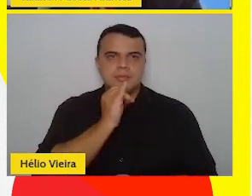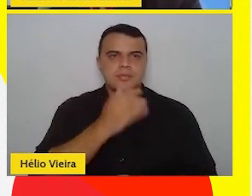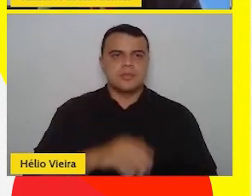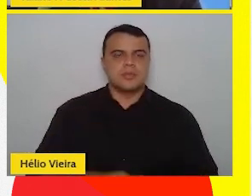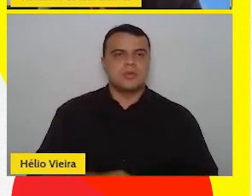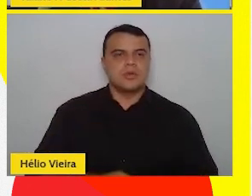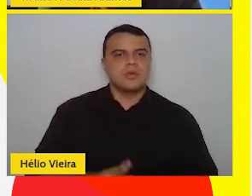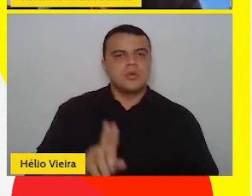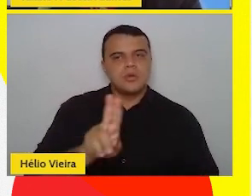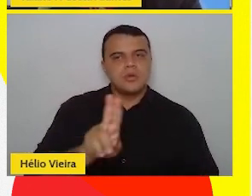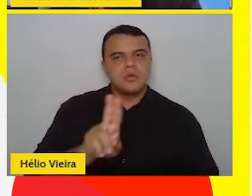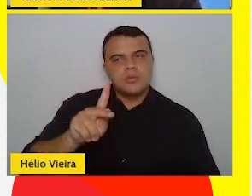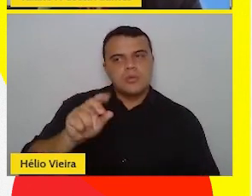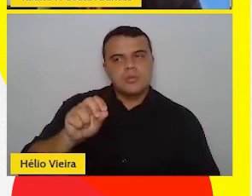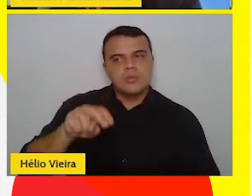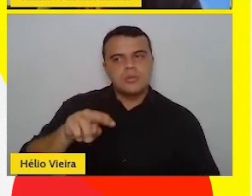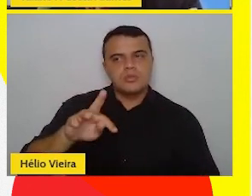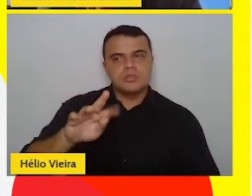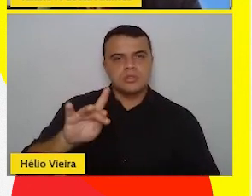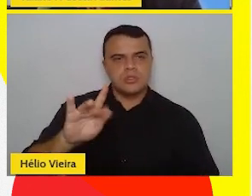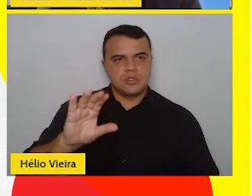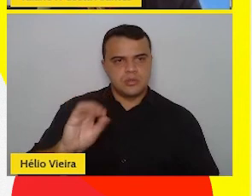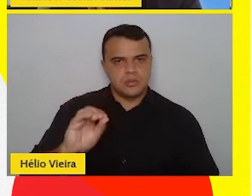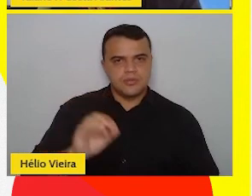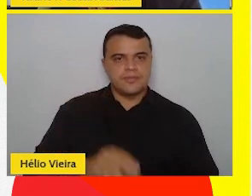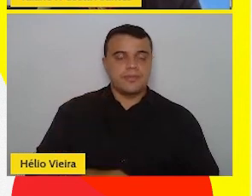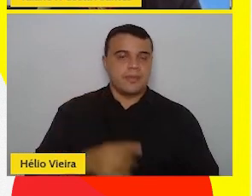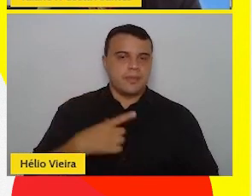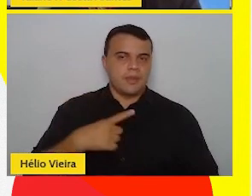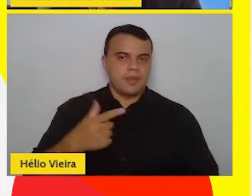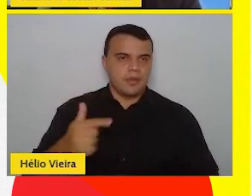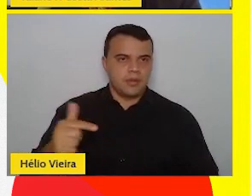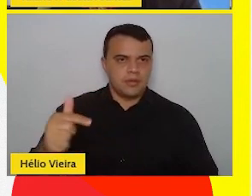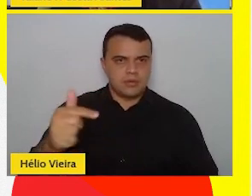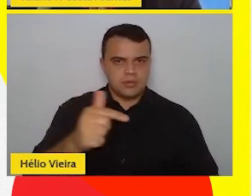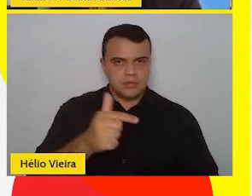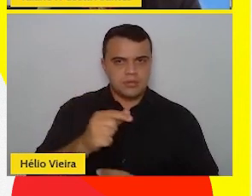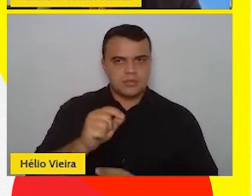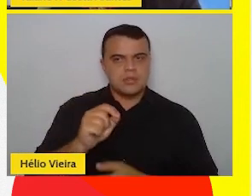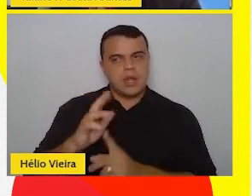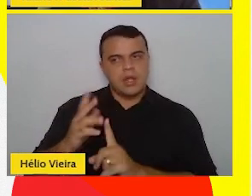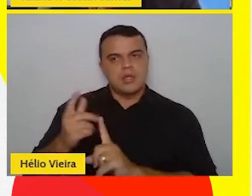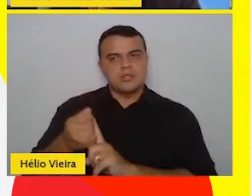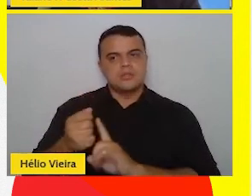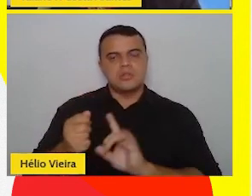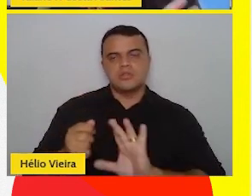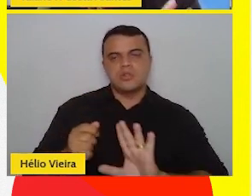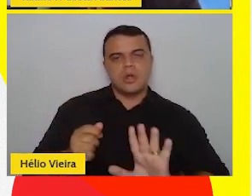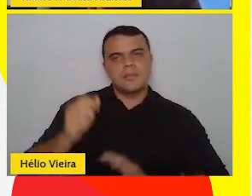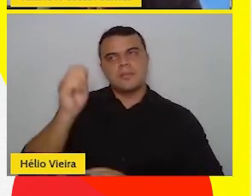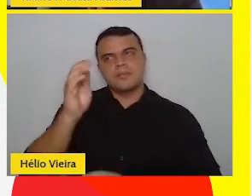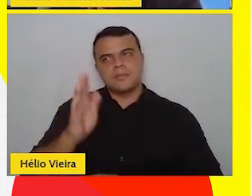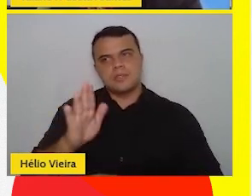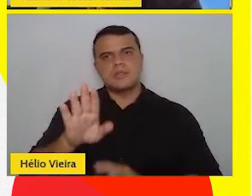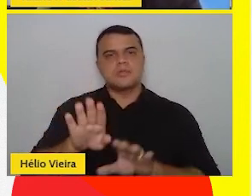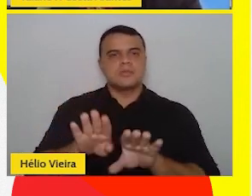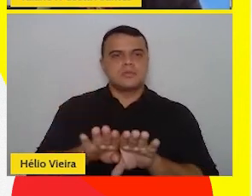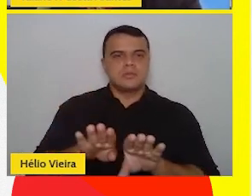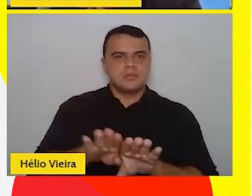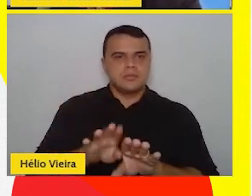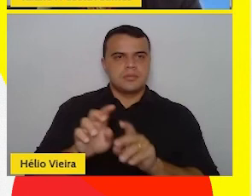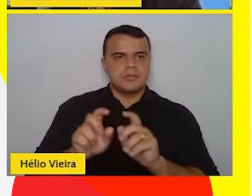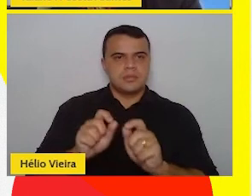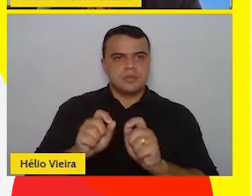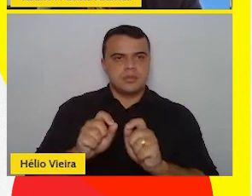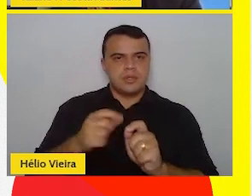usando o pontilhismo. E a gente tem também vários outros artistas, não só brasileiros, como o